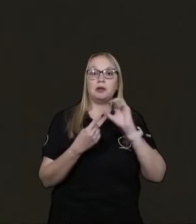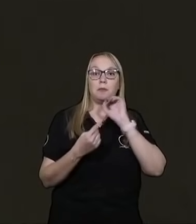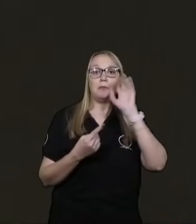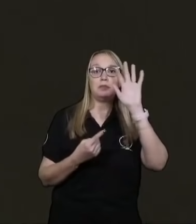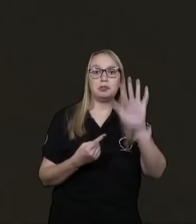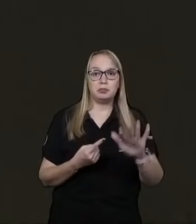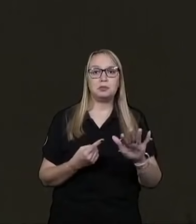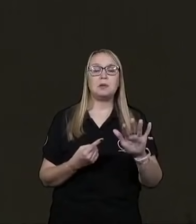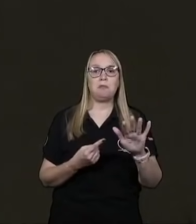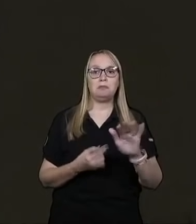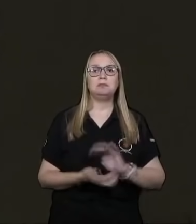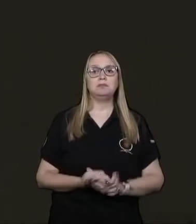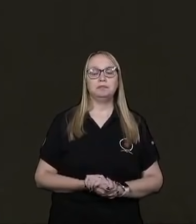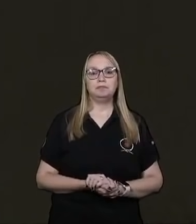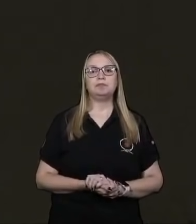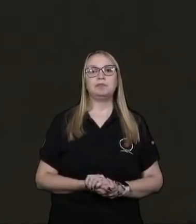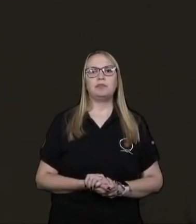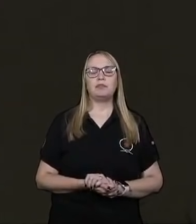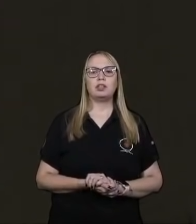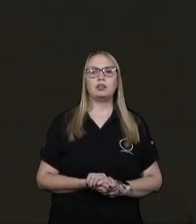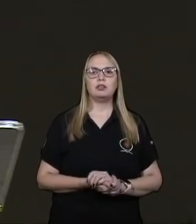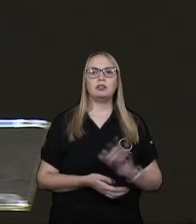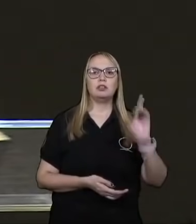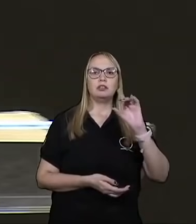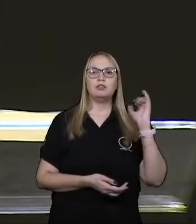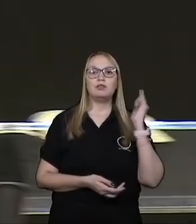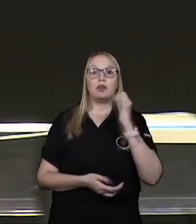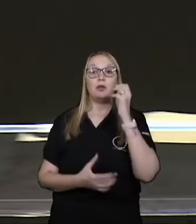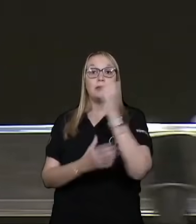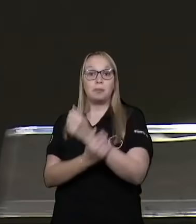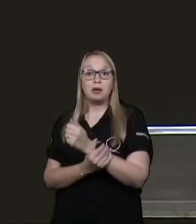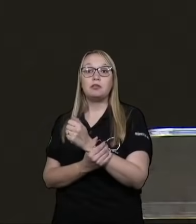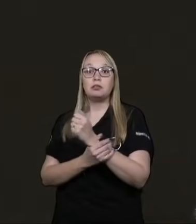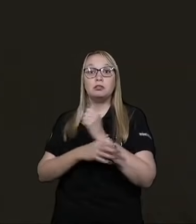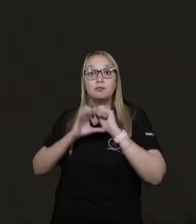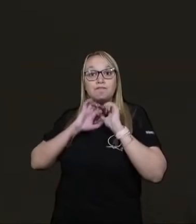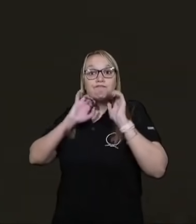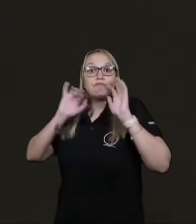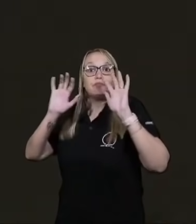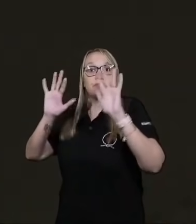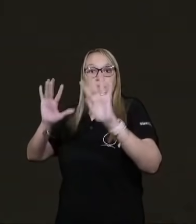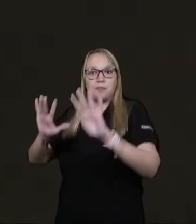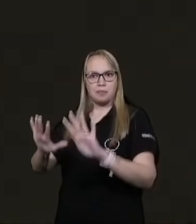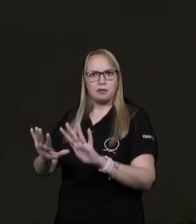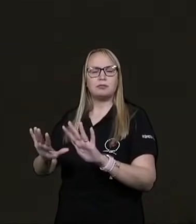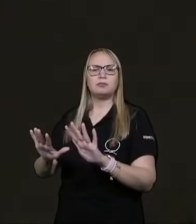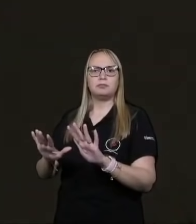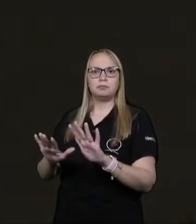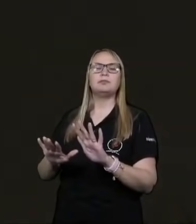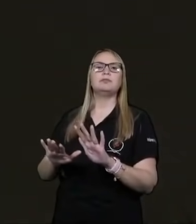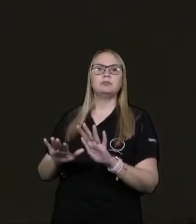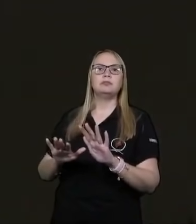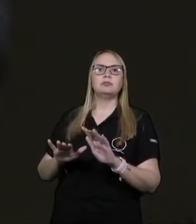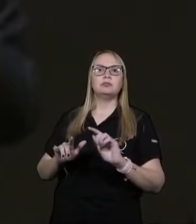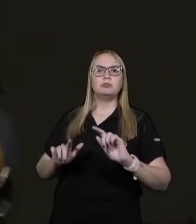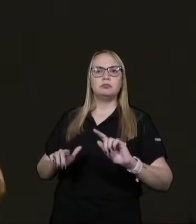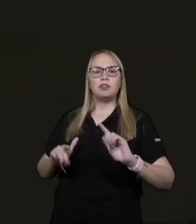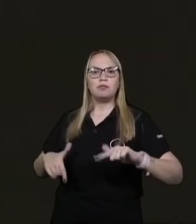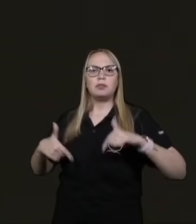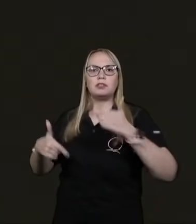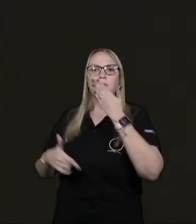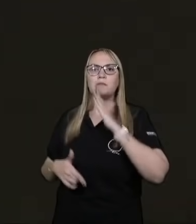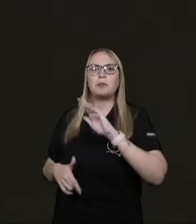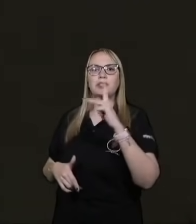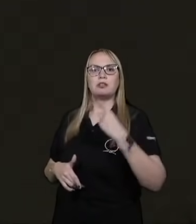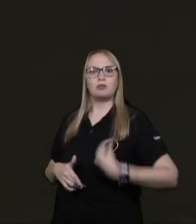te abençoar Esse é o que Deus disse para Abraão eu vou te abençoar e eu vou manifestar